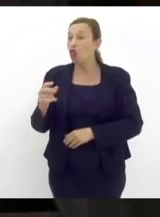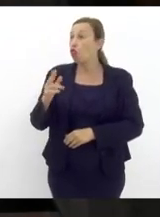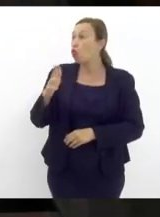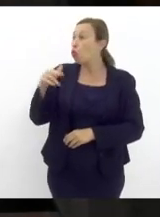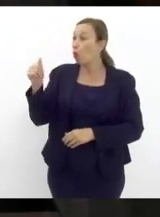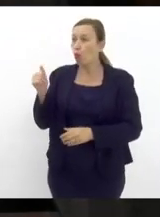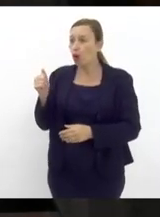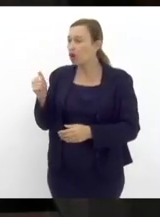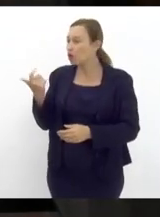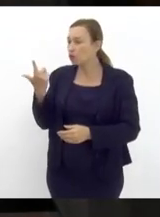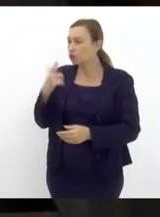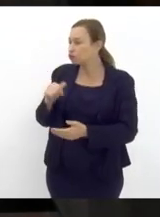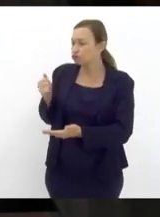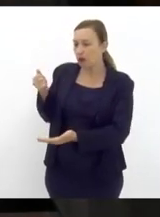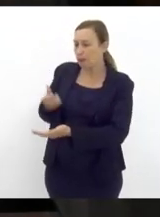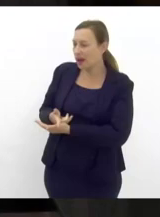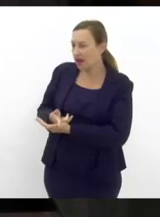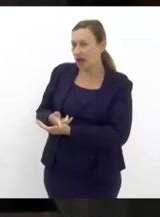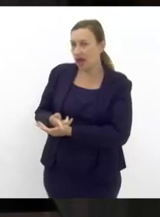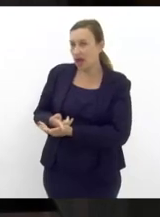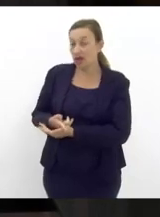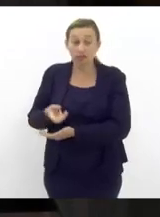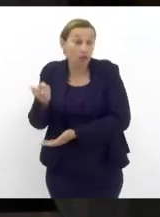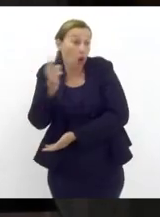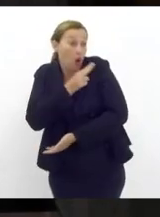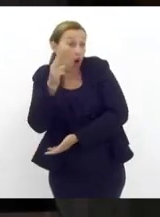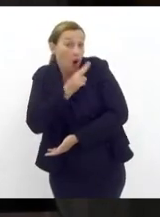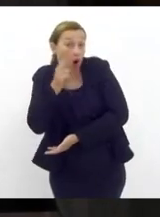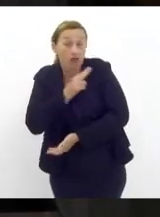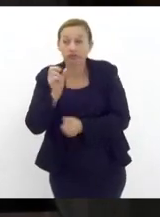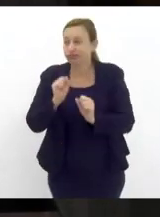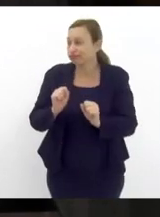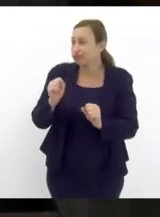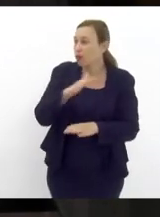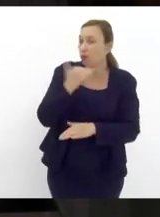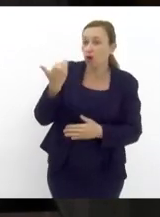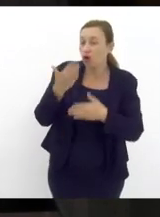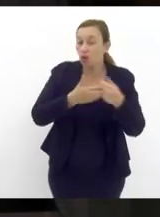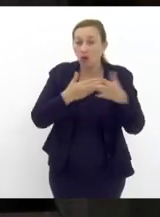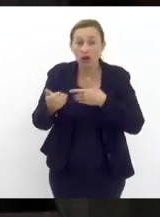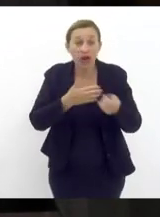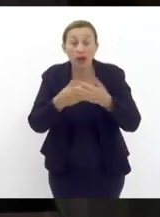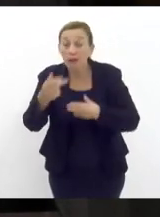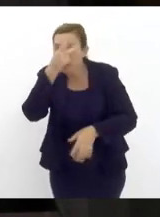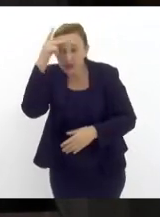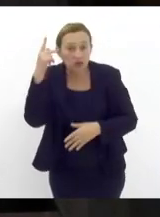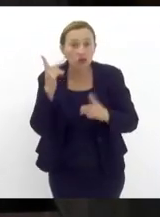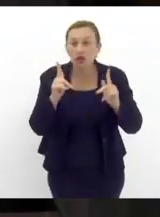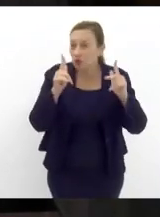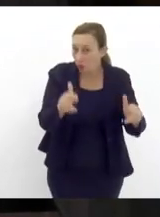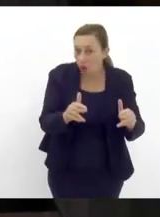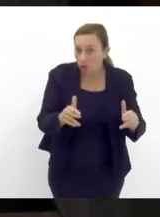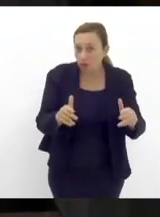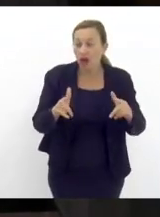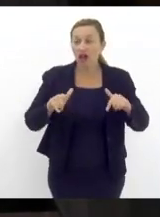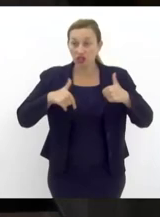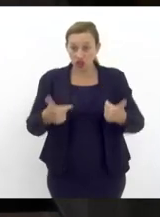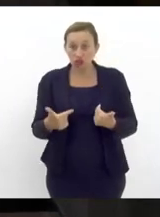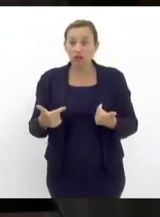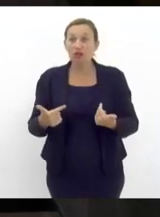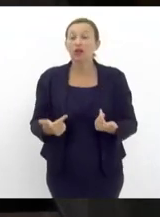porque teve pressa é claro que ele teve pressa porque senão ele poderia morrer qualquer um nós teríamos a mesma pressa e